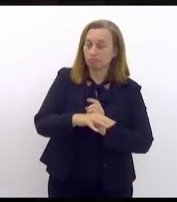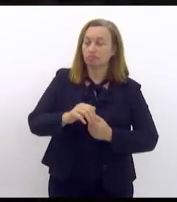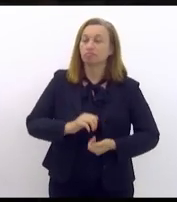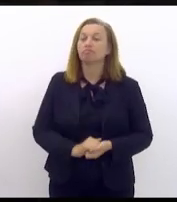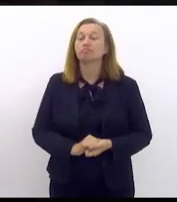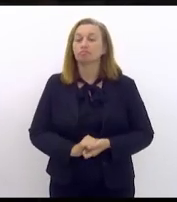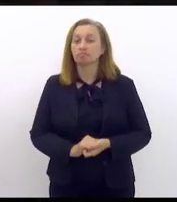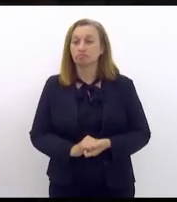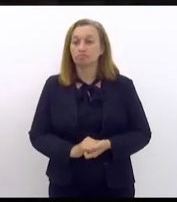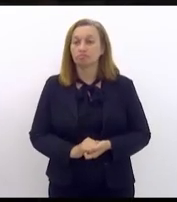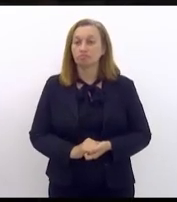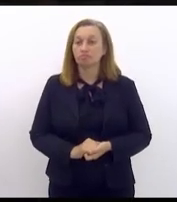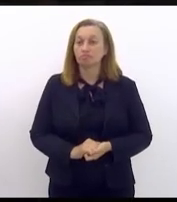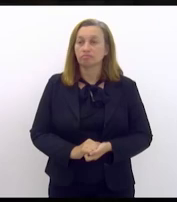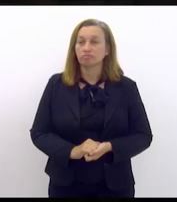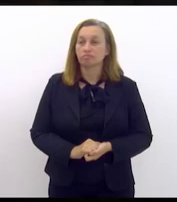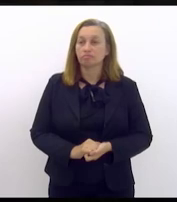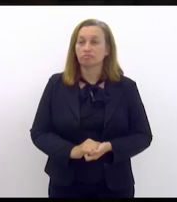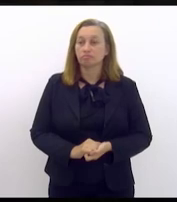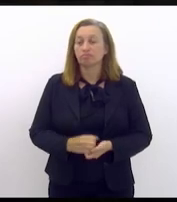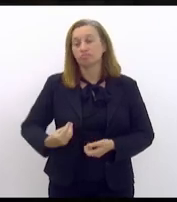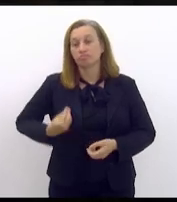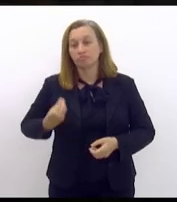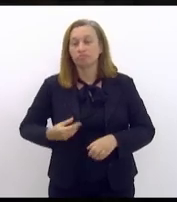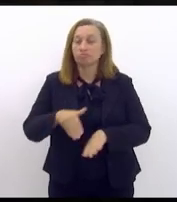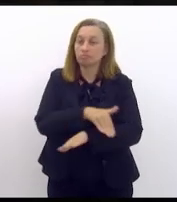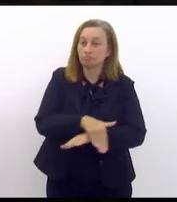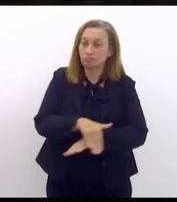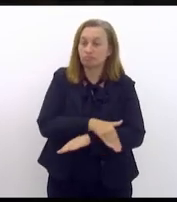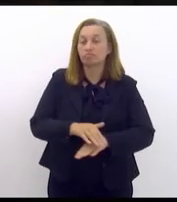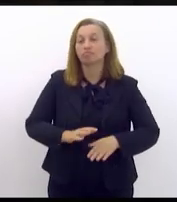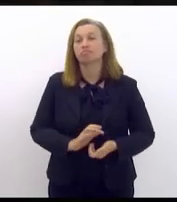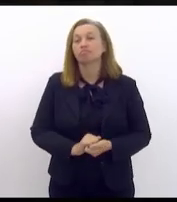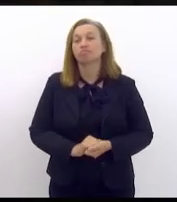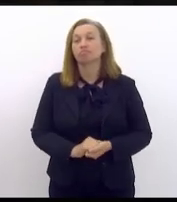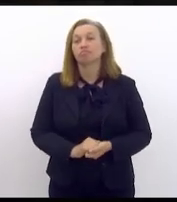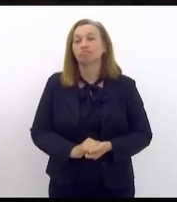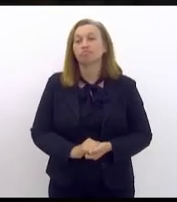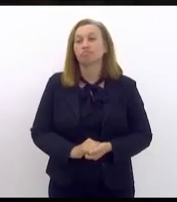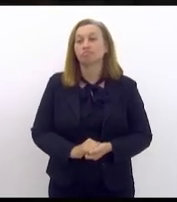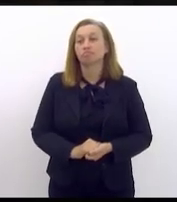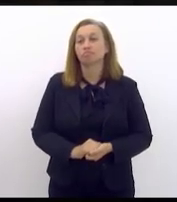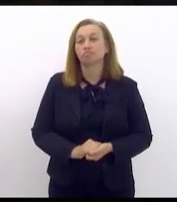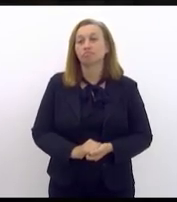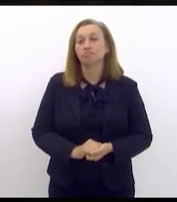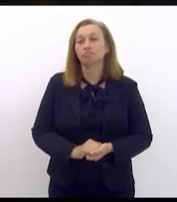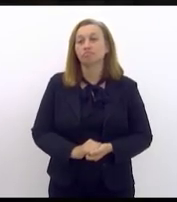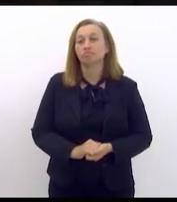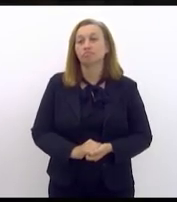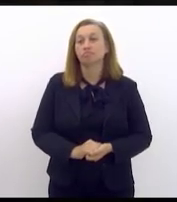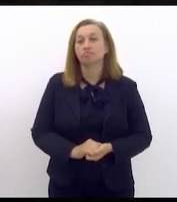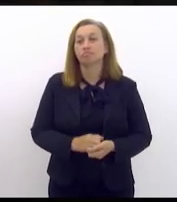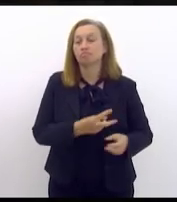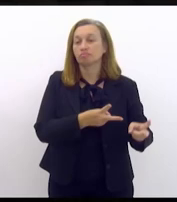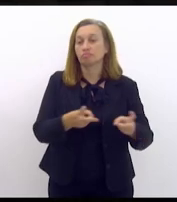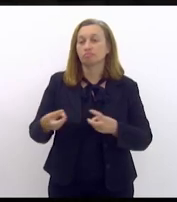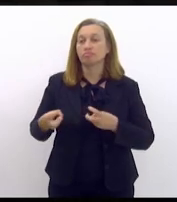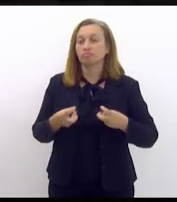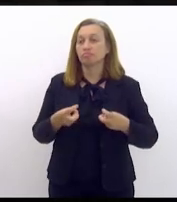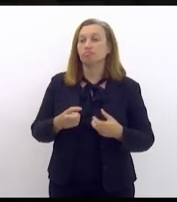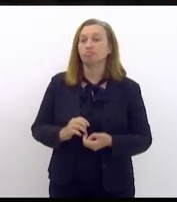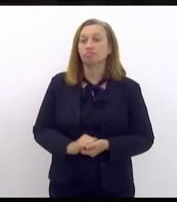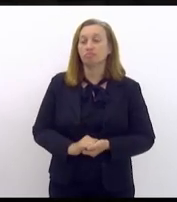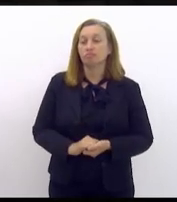de vulnerabilidade por conta de estarem nas ruas. Ou seja, o que nós observamos em relação especificamente